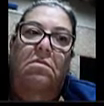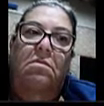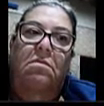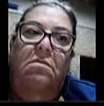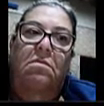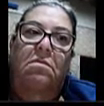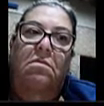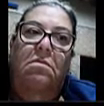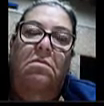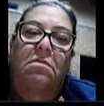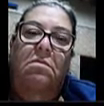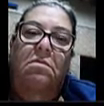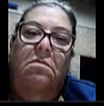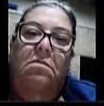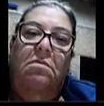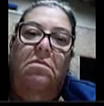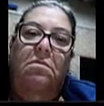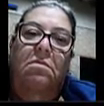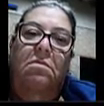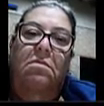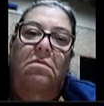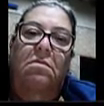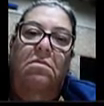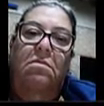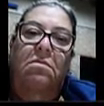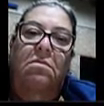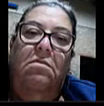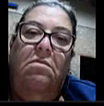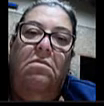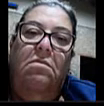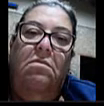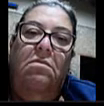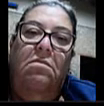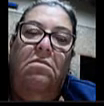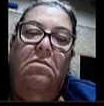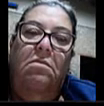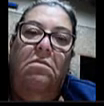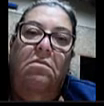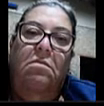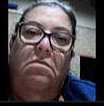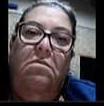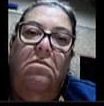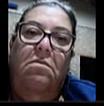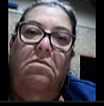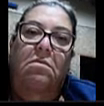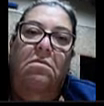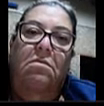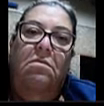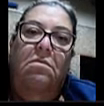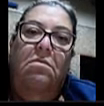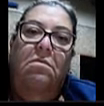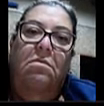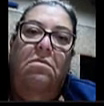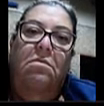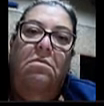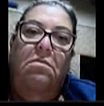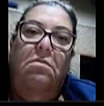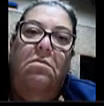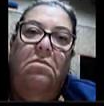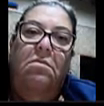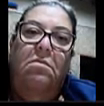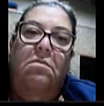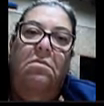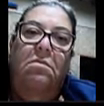faz a criança ter uma autoestima melhor e ficar mais motivada. E aí eu já vou passar para vocês essa parte de histórias. Trabalhar fatos reais,